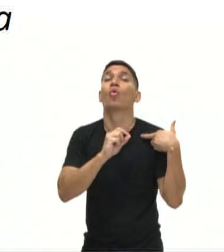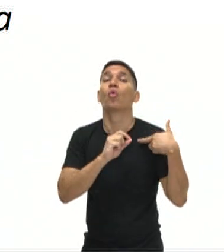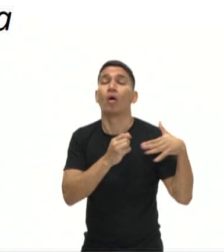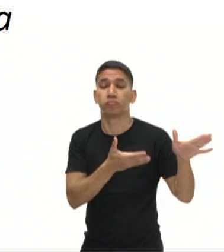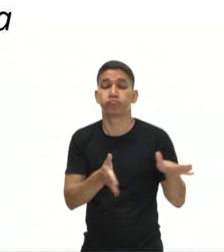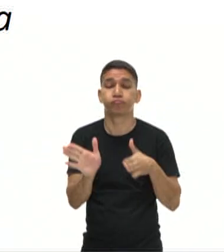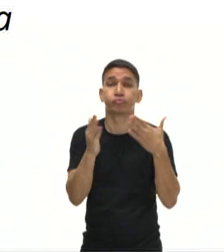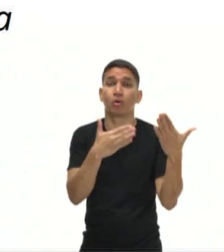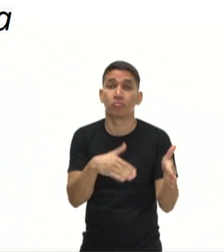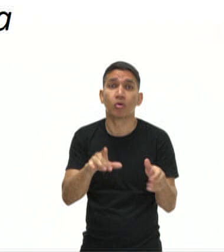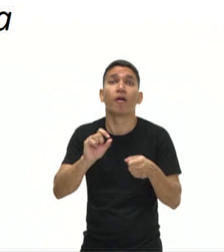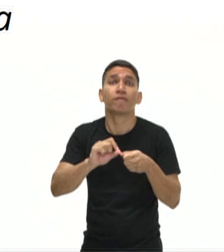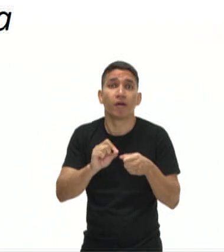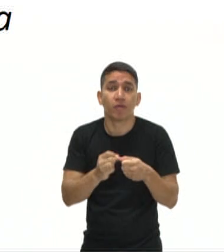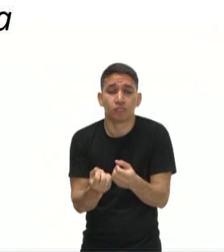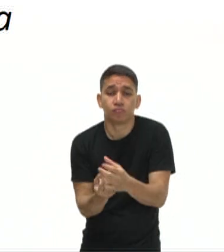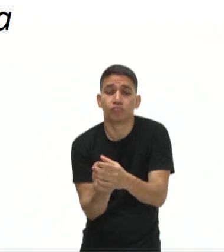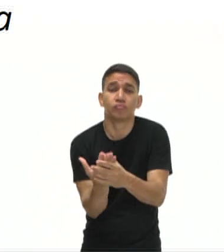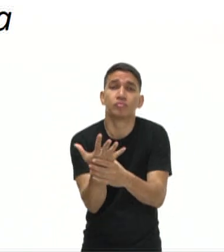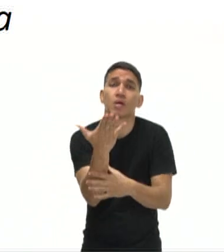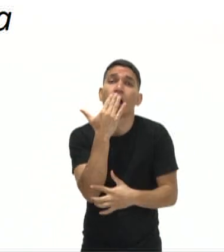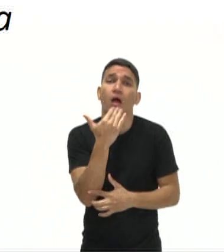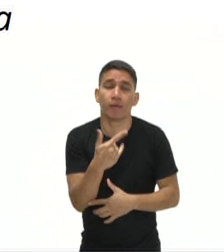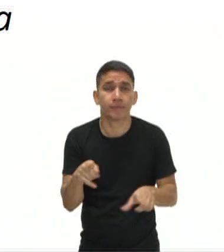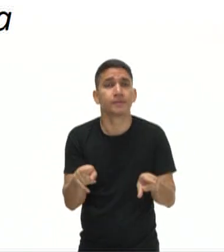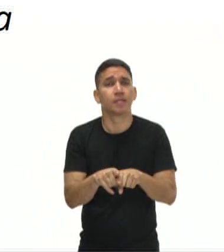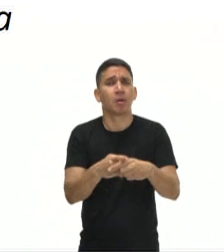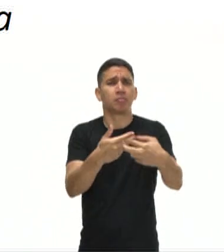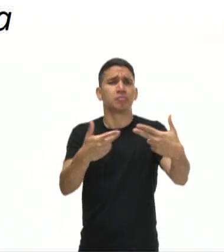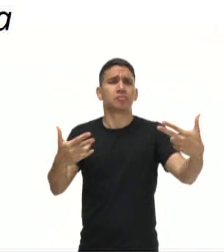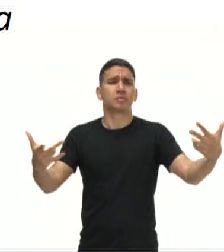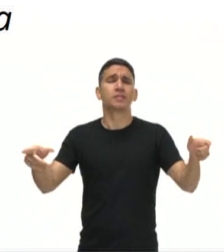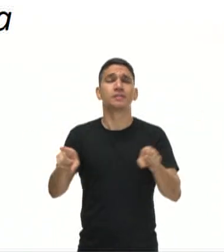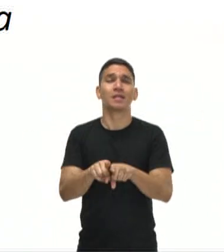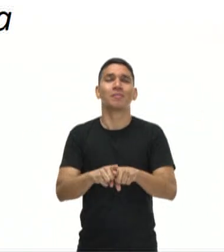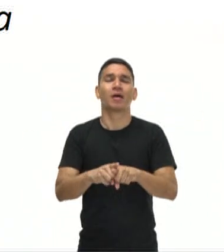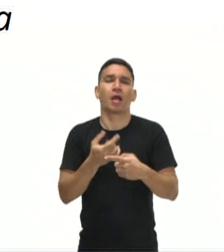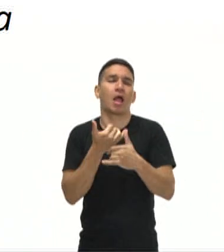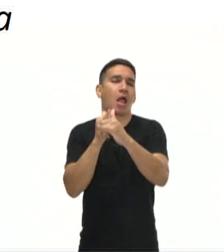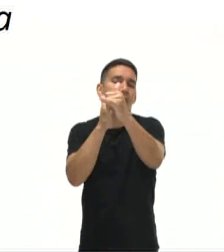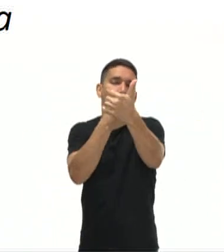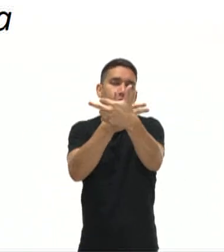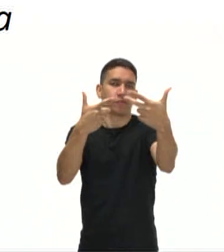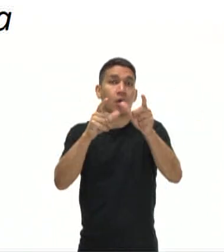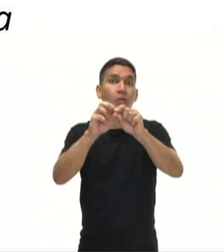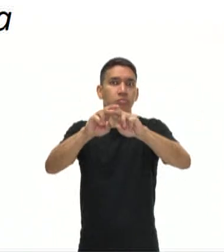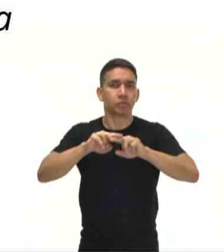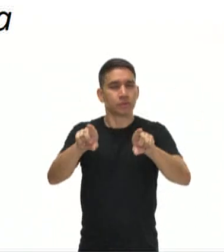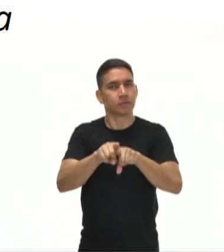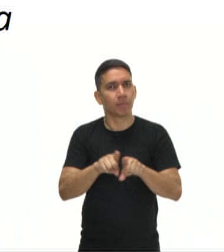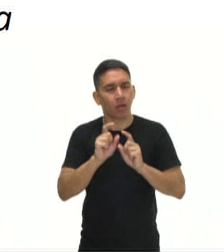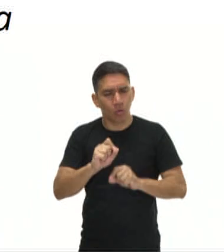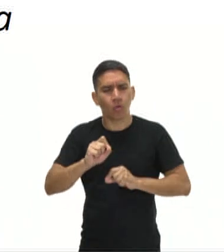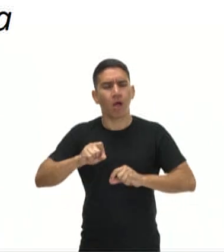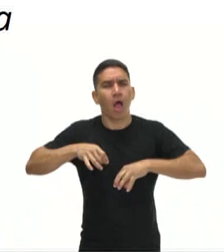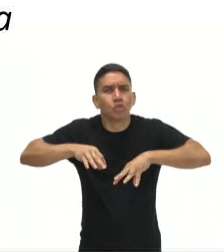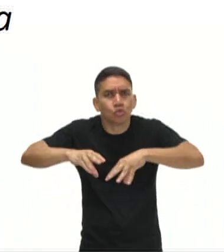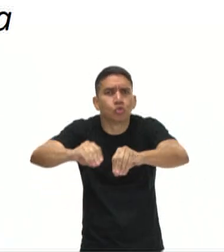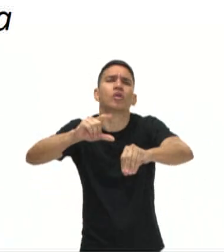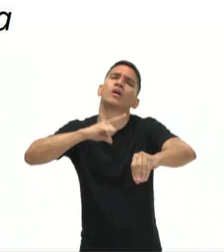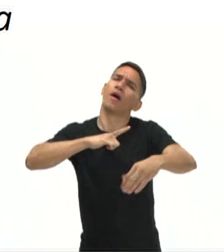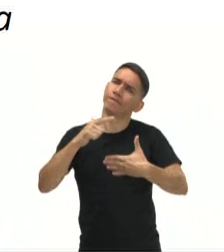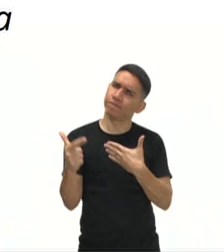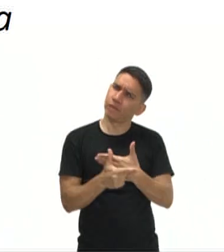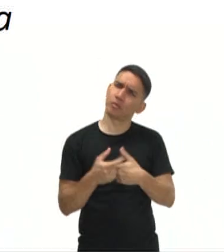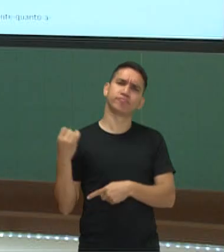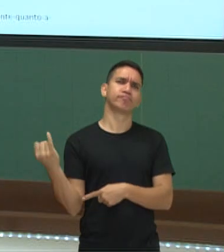nosso alimento, das fibras e da bioenergia. Além disso, o solo tem funções básicas e muito importantes